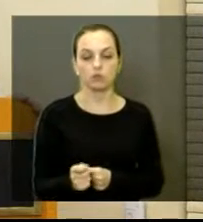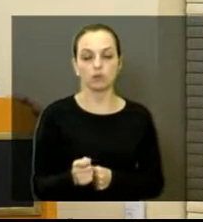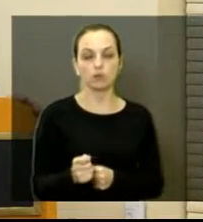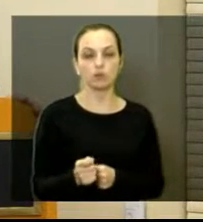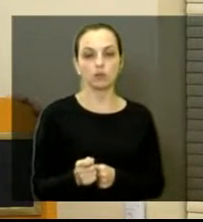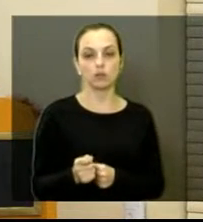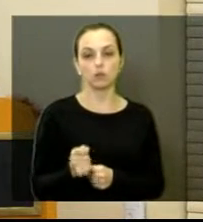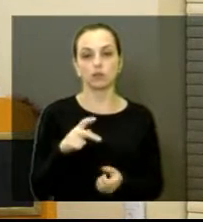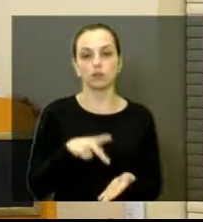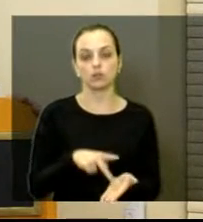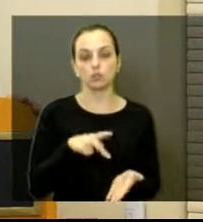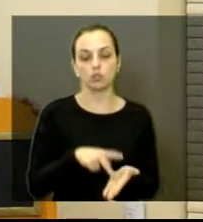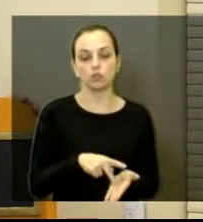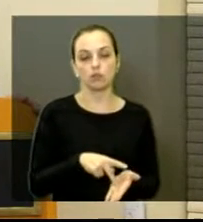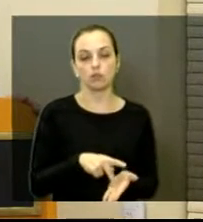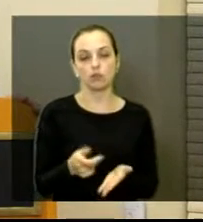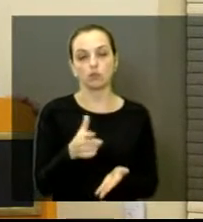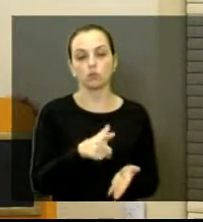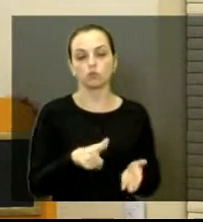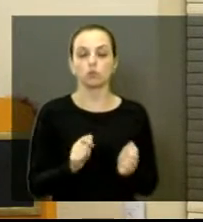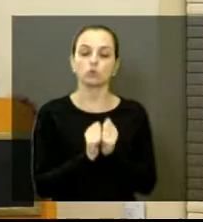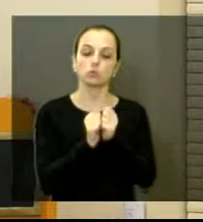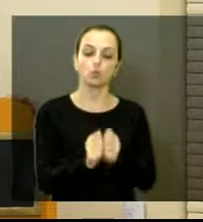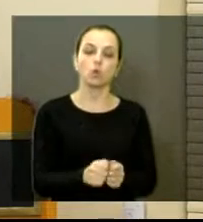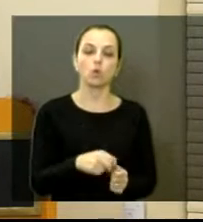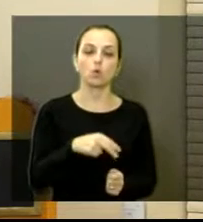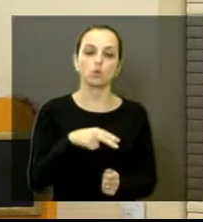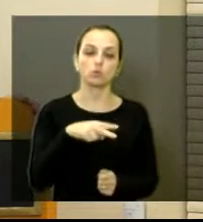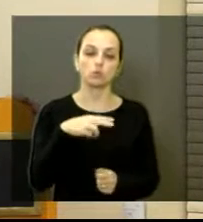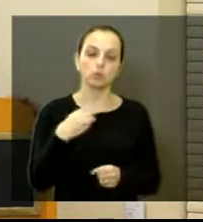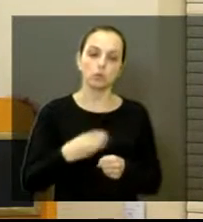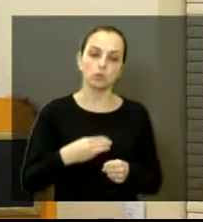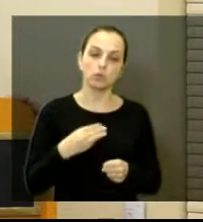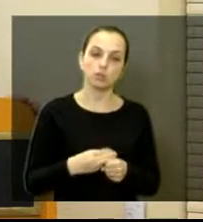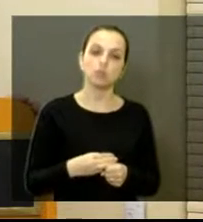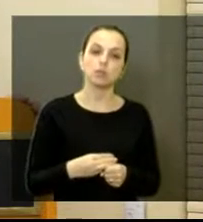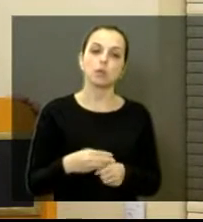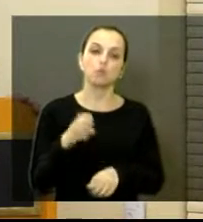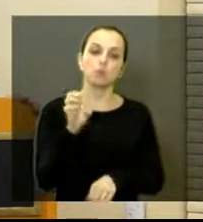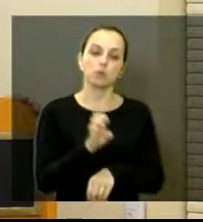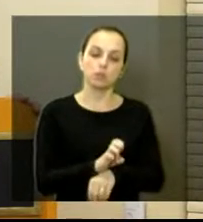Com certeza, como os demais municípios e o próprio Estado e a Federação,